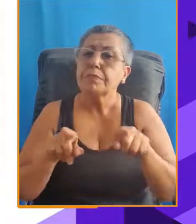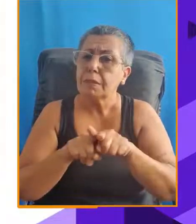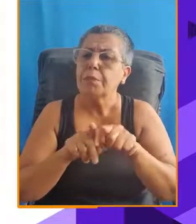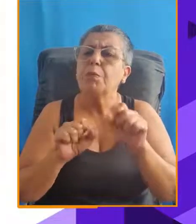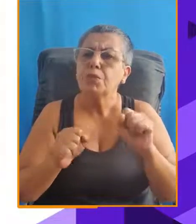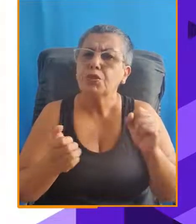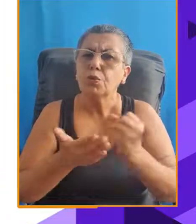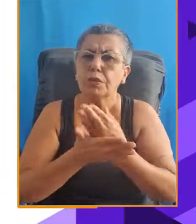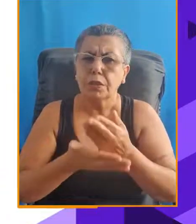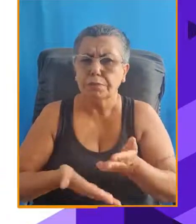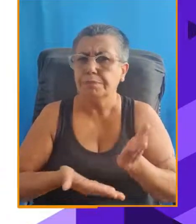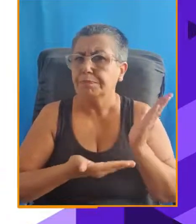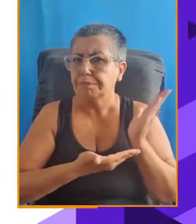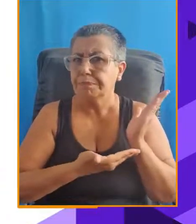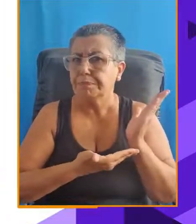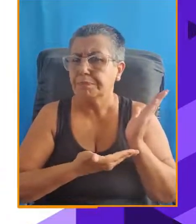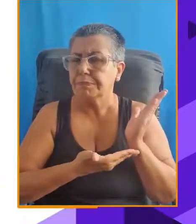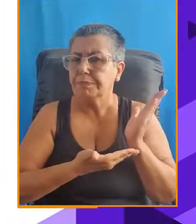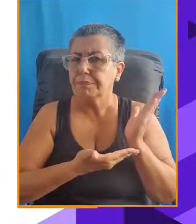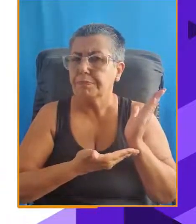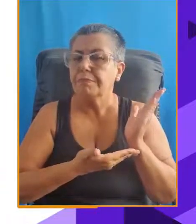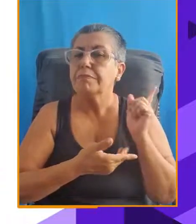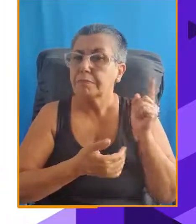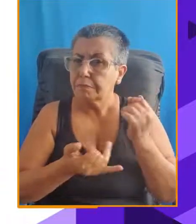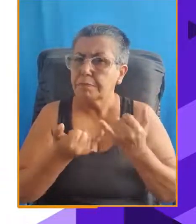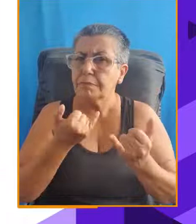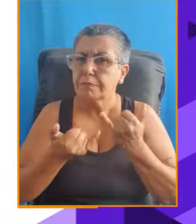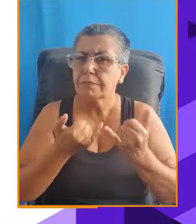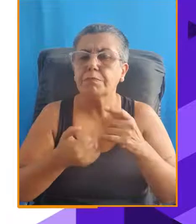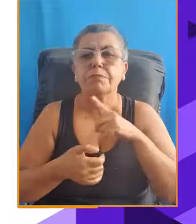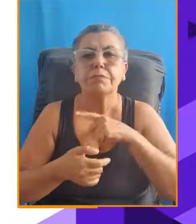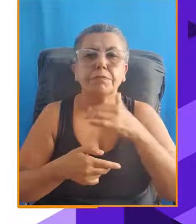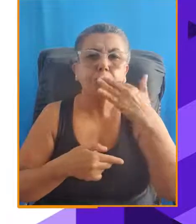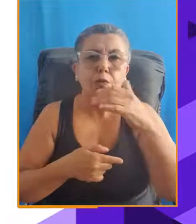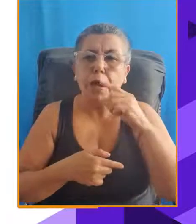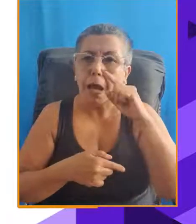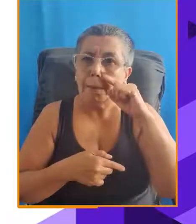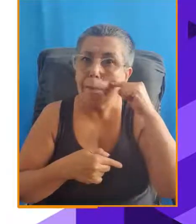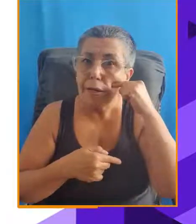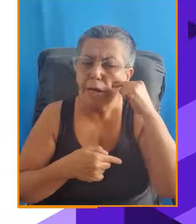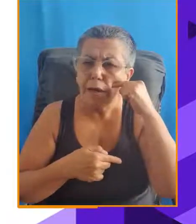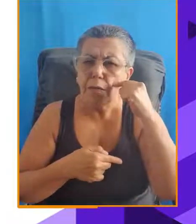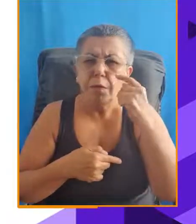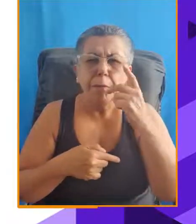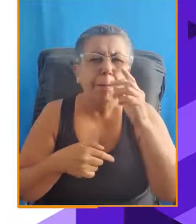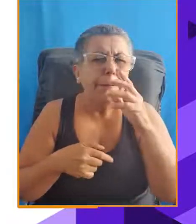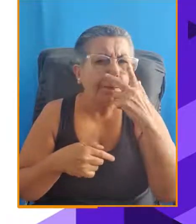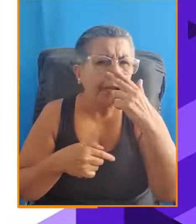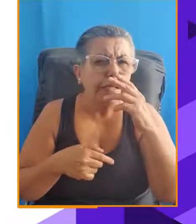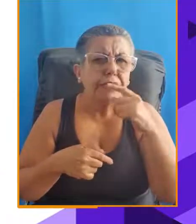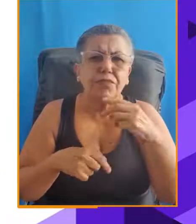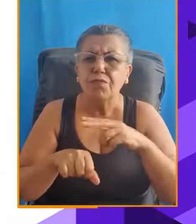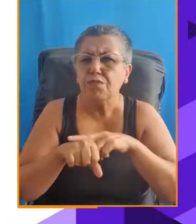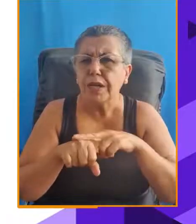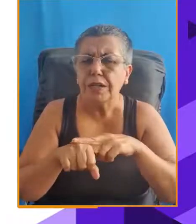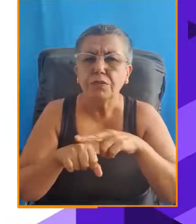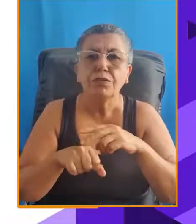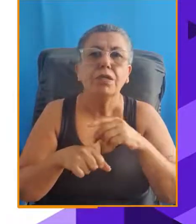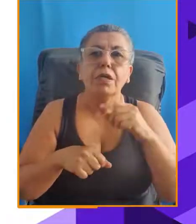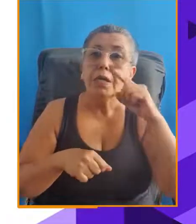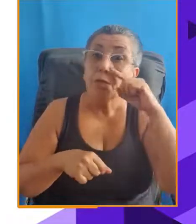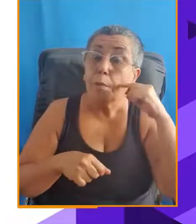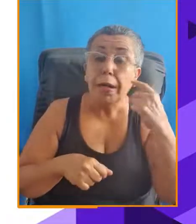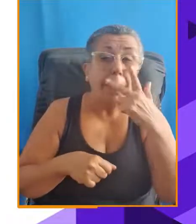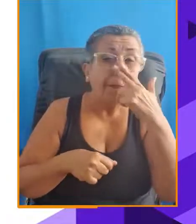Também pode acontecer essa outra situação. Nesse exemplo, temos as cores amarelo esverdeado e amarelo